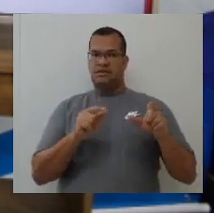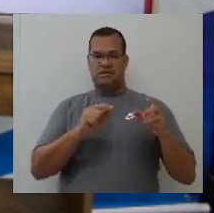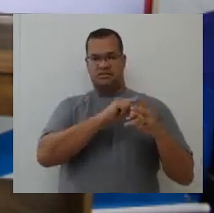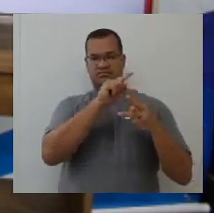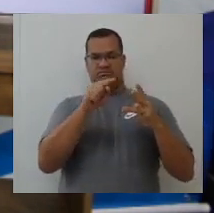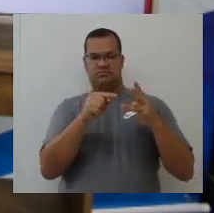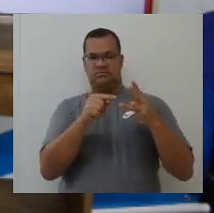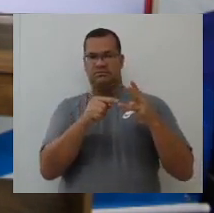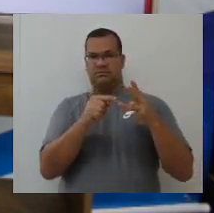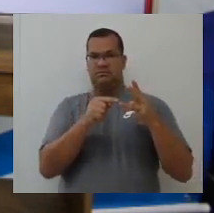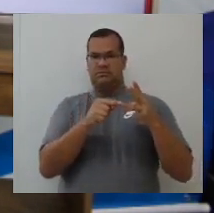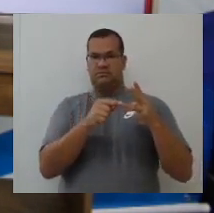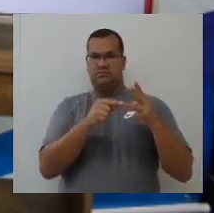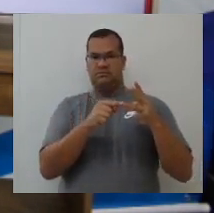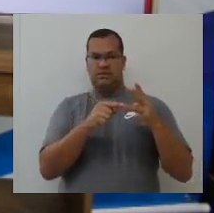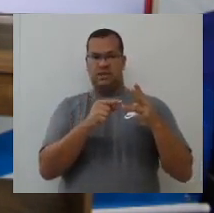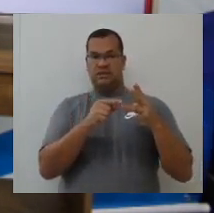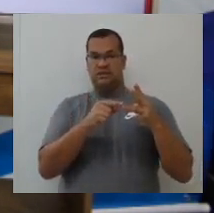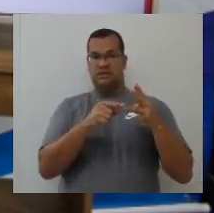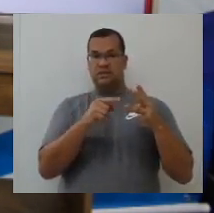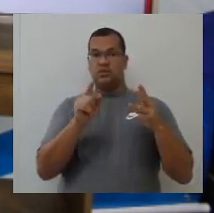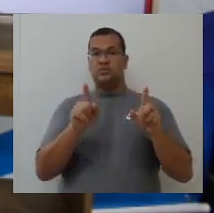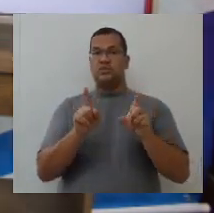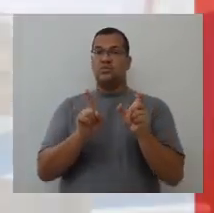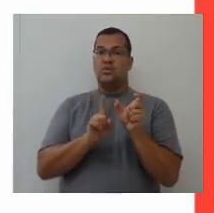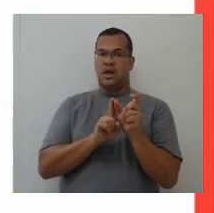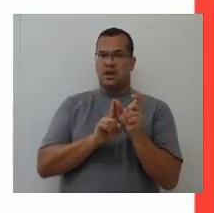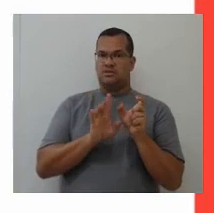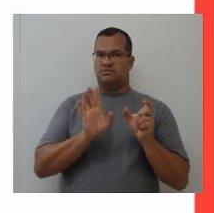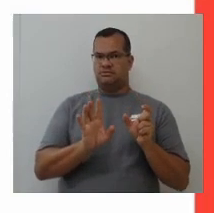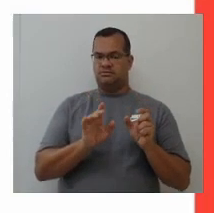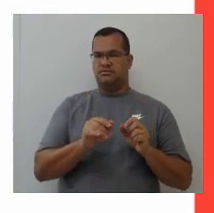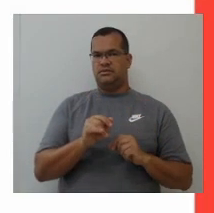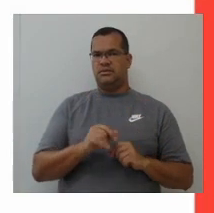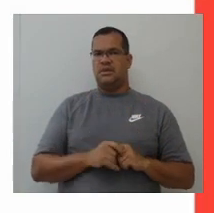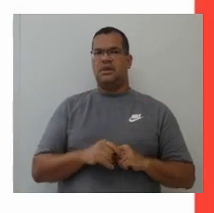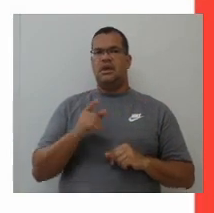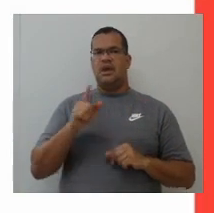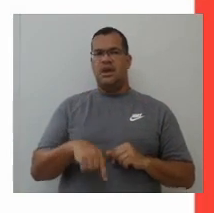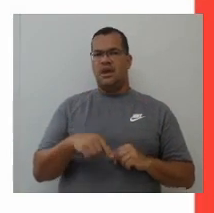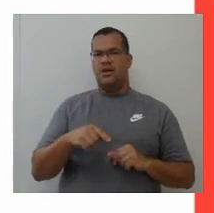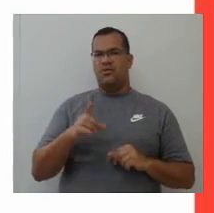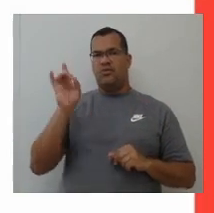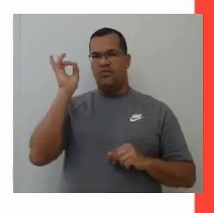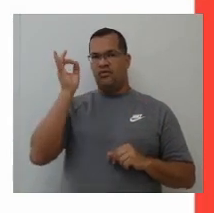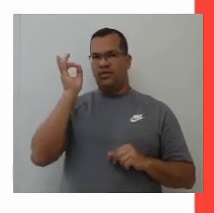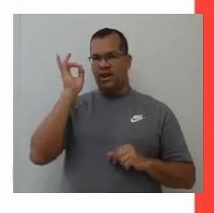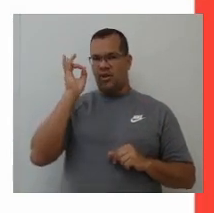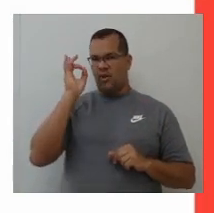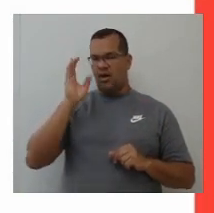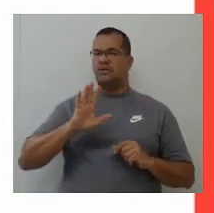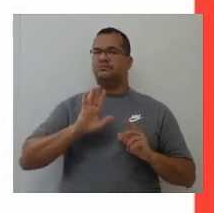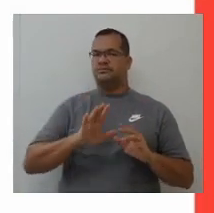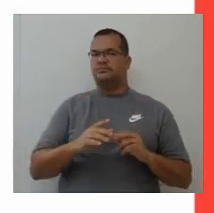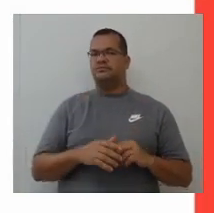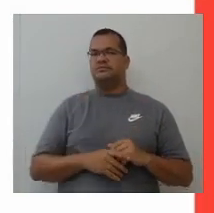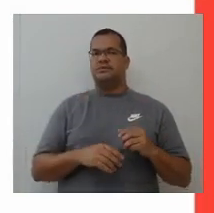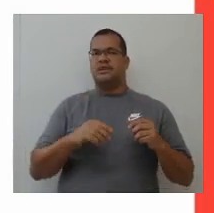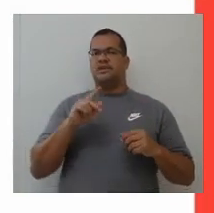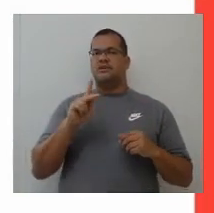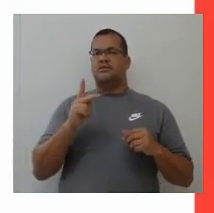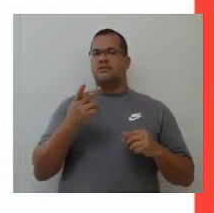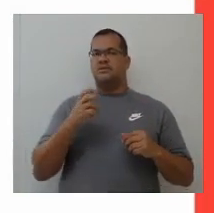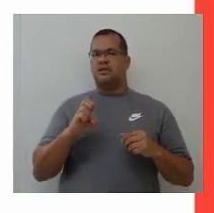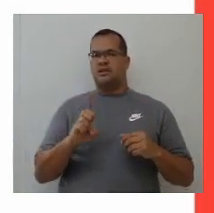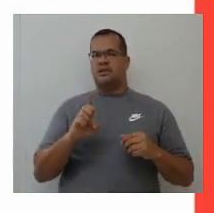terceira pessoa do singular. Terceira pessoa do singular é o nosso vida louca, é o nosso crazy life, aquelas 3 pessoinhas lá, o he,